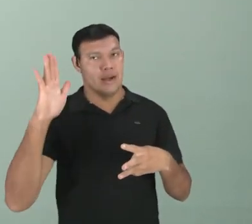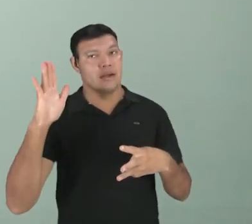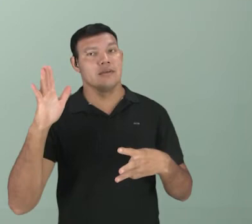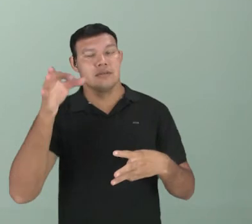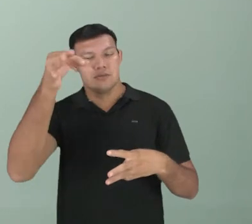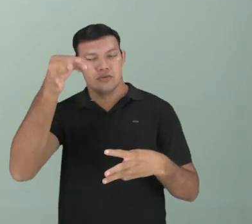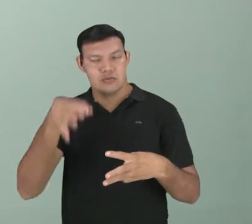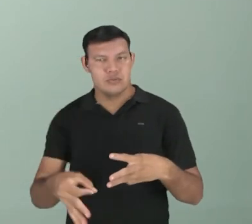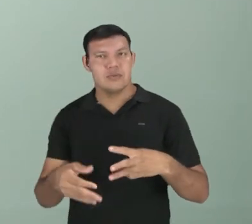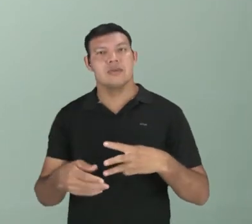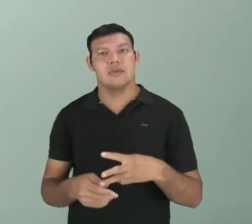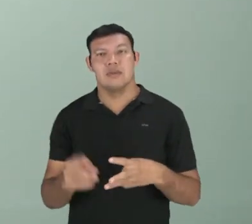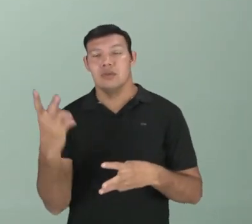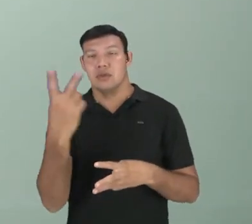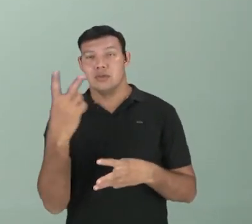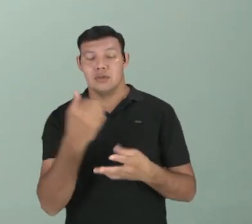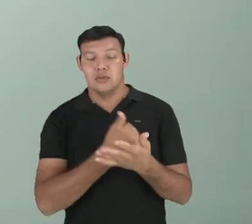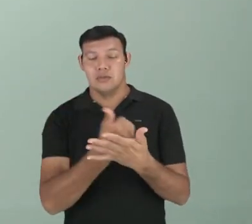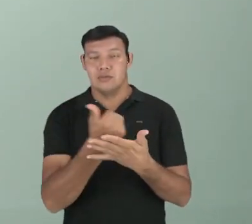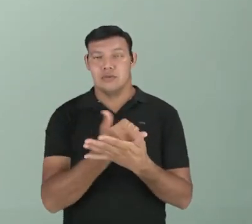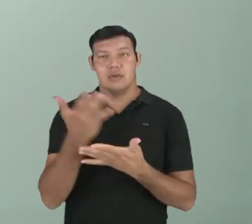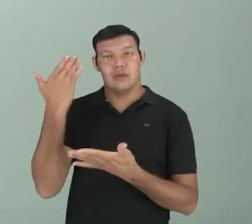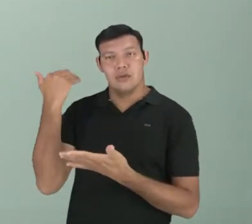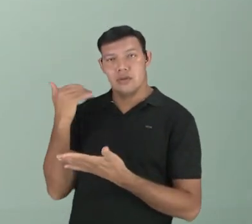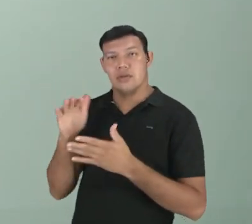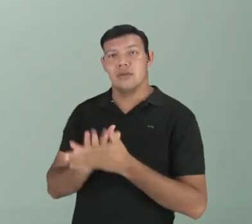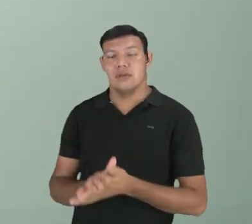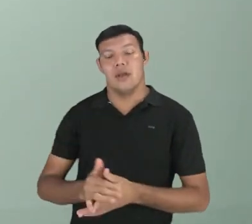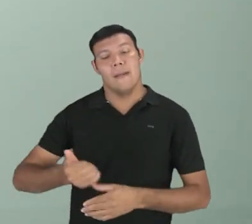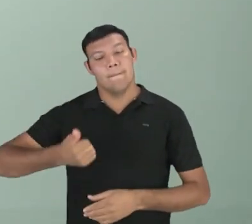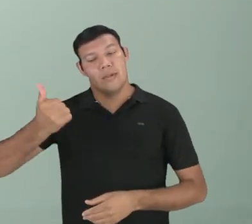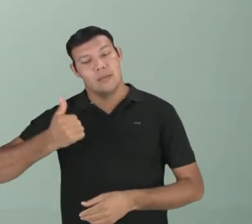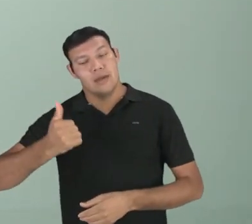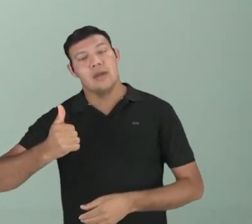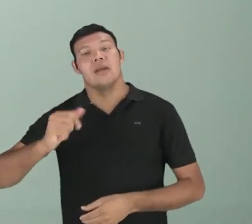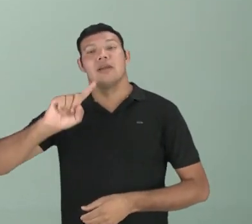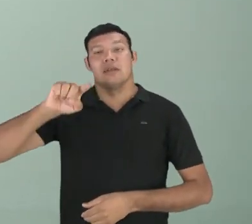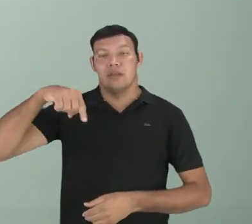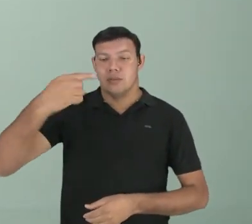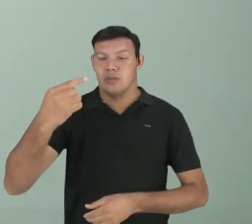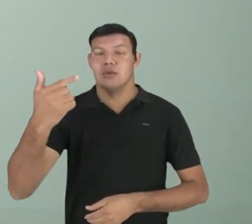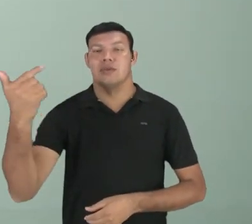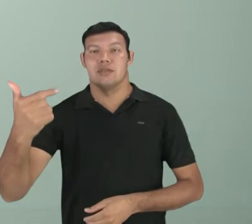Pretérito mais que perfeito são duas ações do passado em que uma ocorre primeiro que a outra.